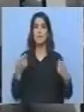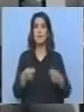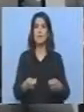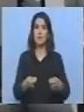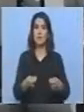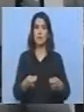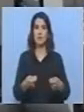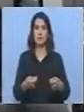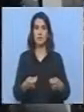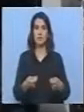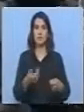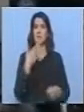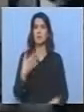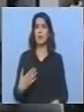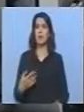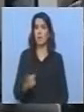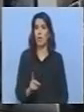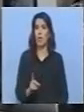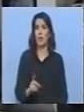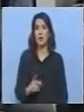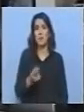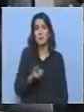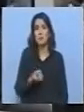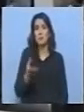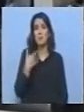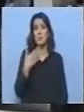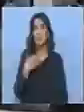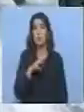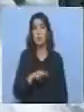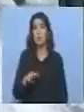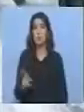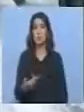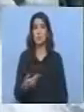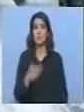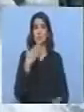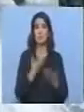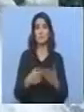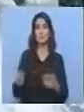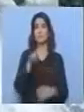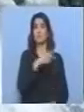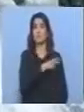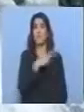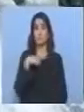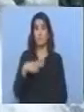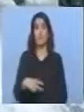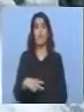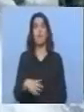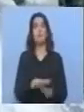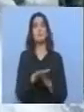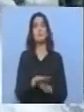financiamento gigantesco. Estamos a falar de umas dezenas de milhões de euros que colocariam as universidades portuguesas numa